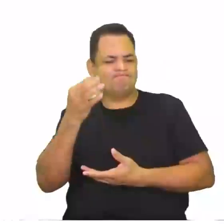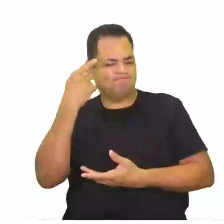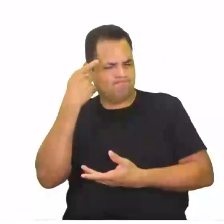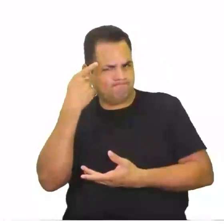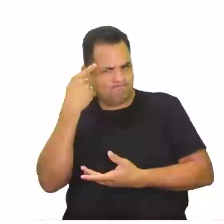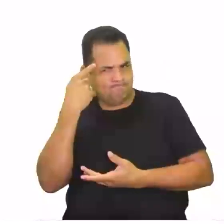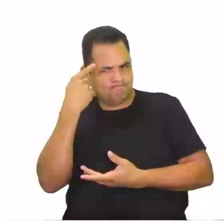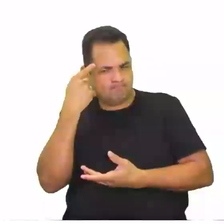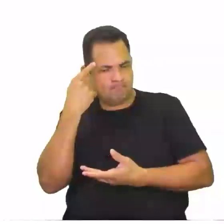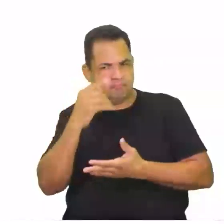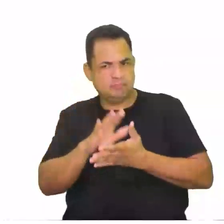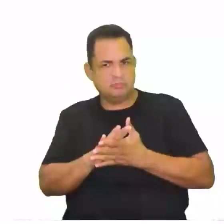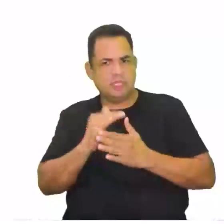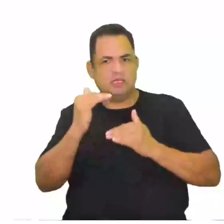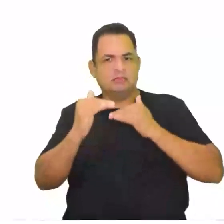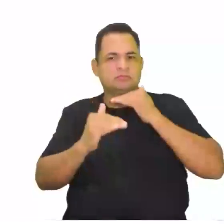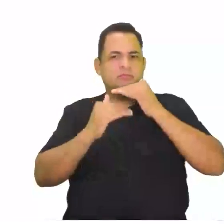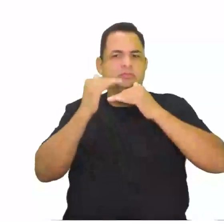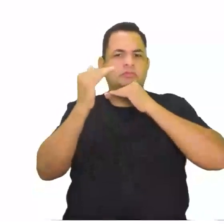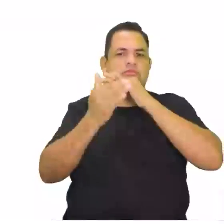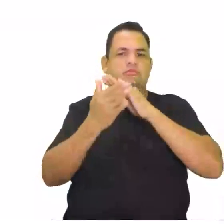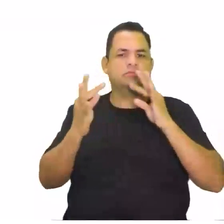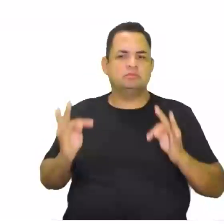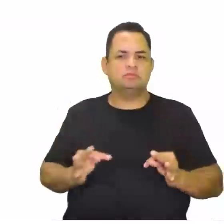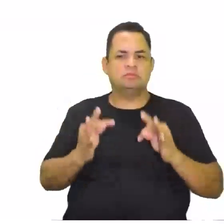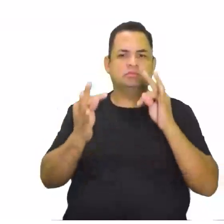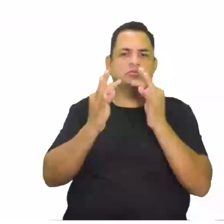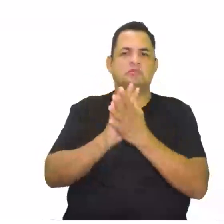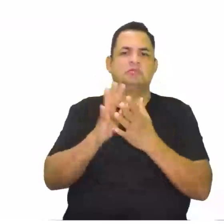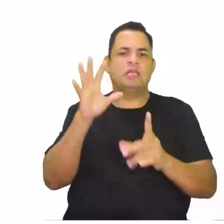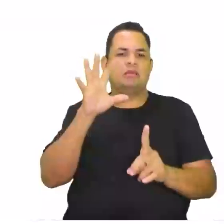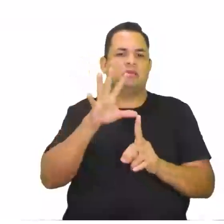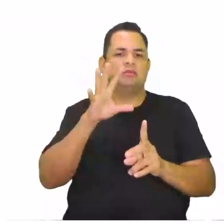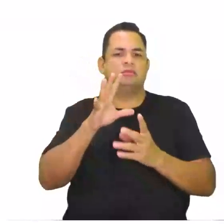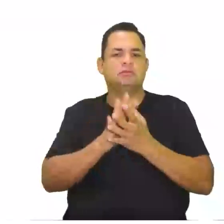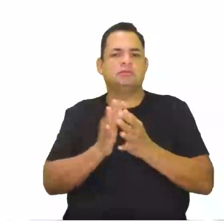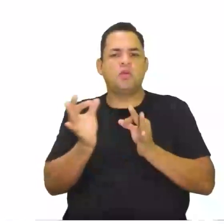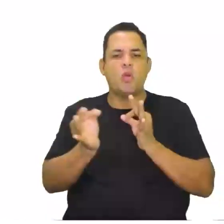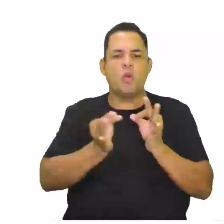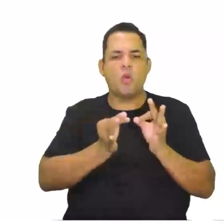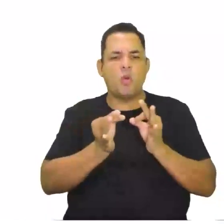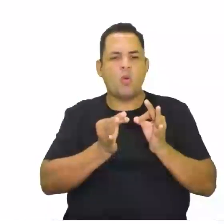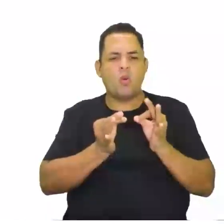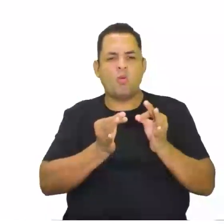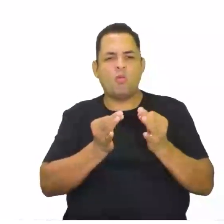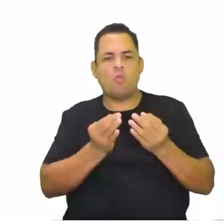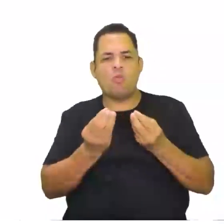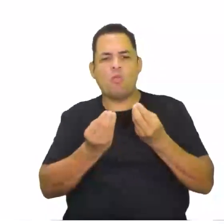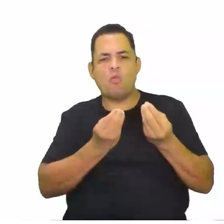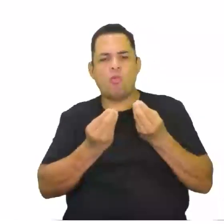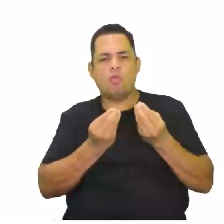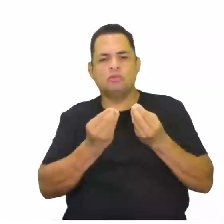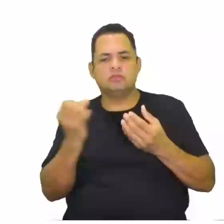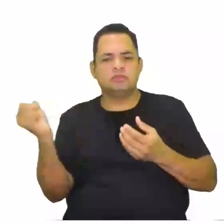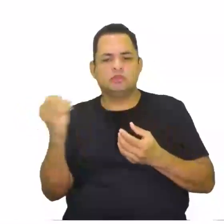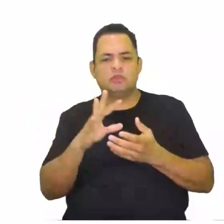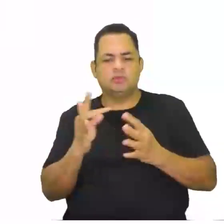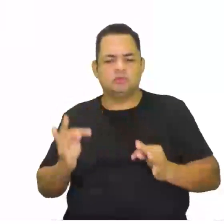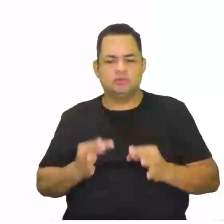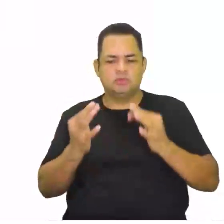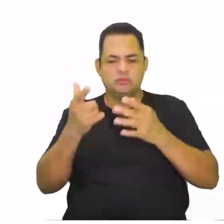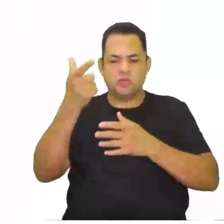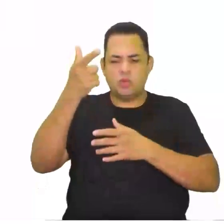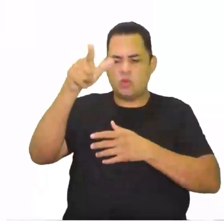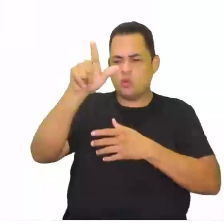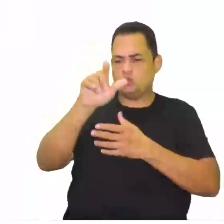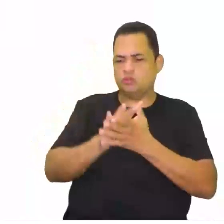avanço tecnológico, ela influencia muito mais para a gente buscar maneiras de usar novas tecnologias com